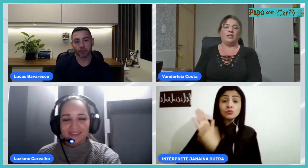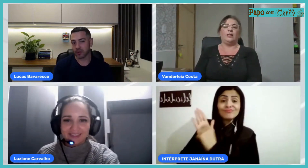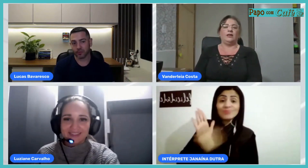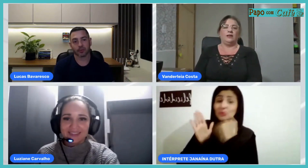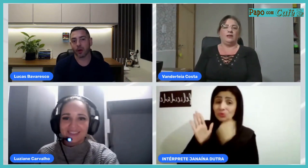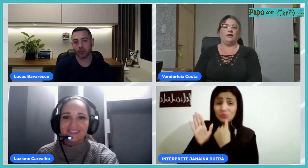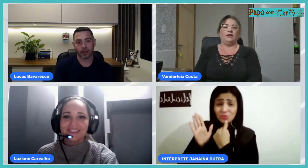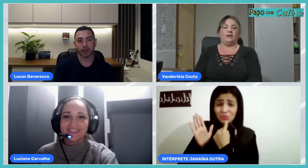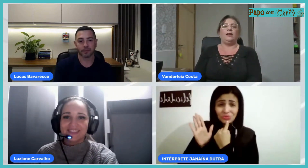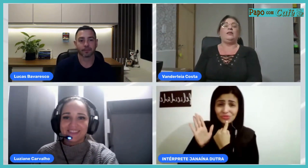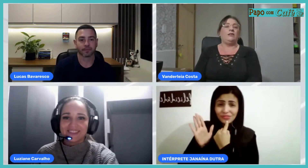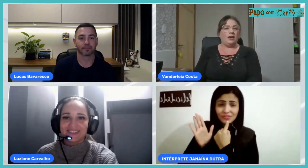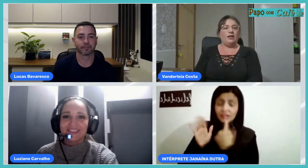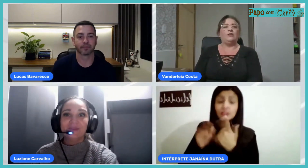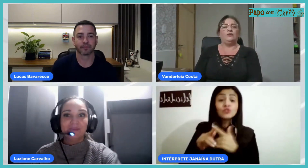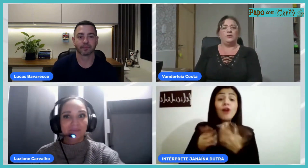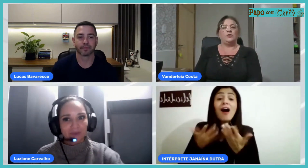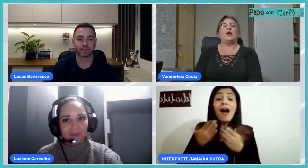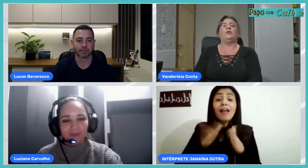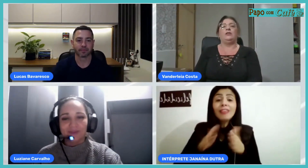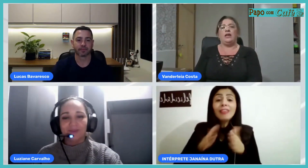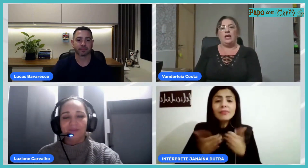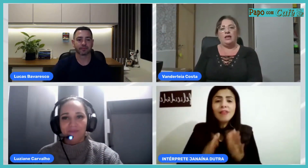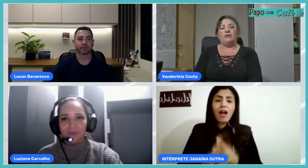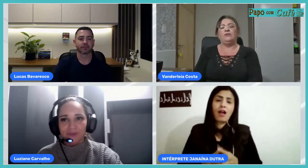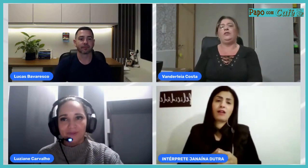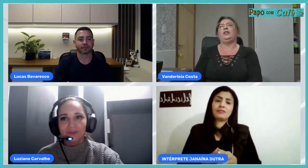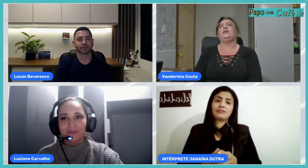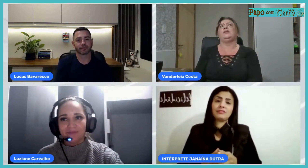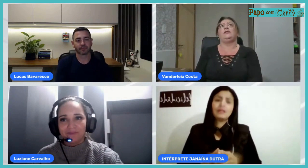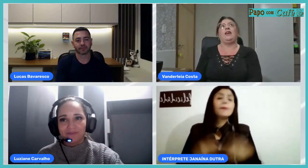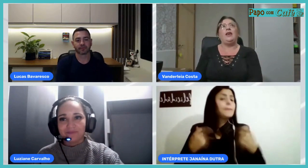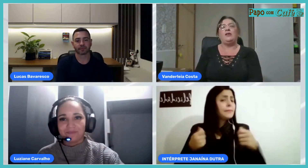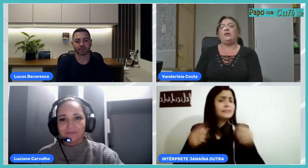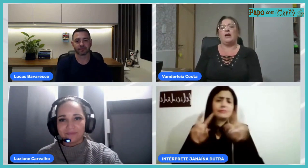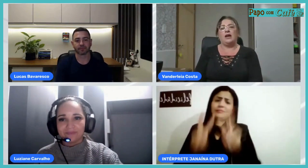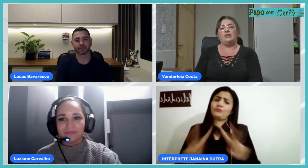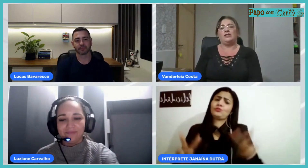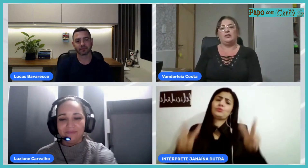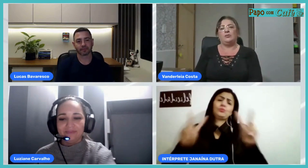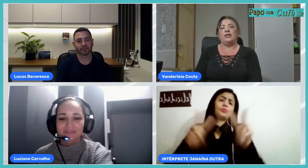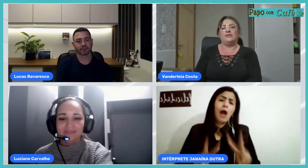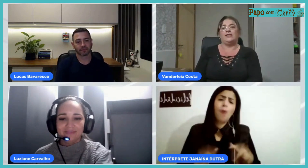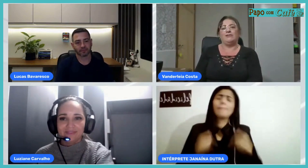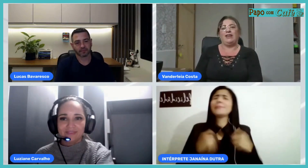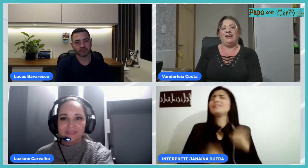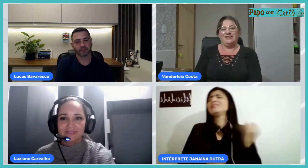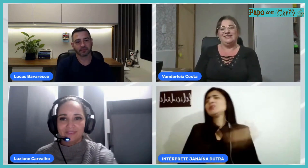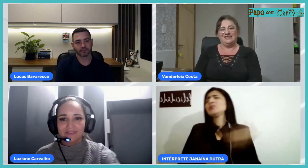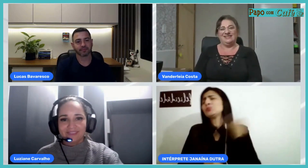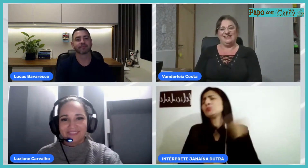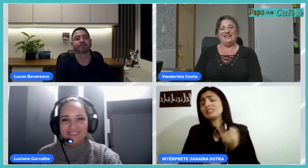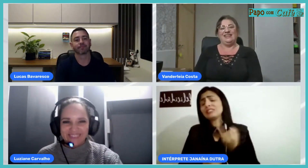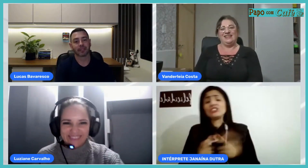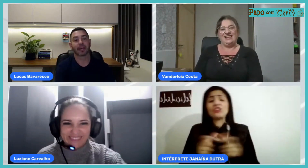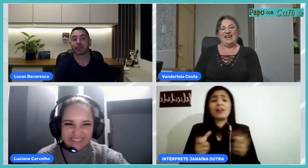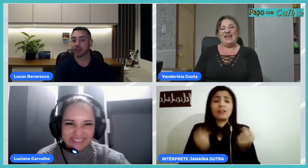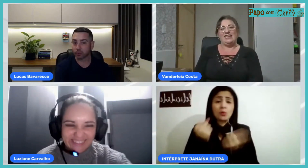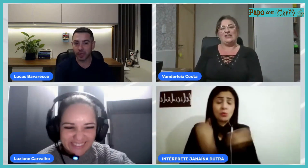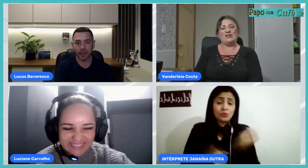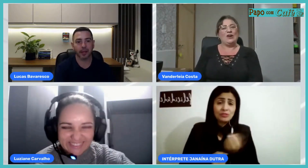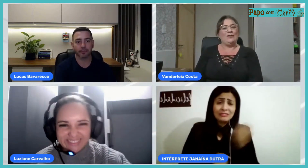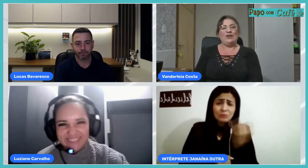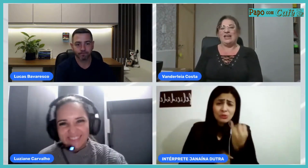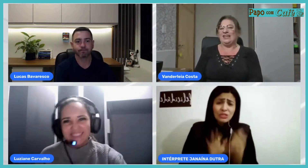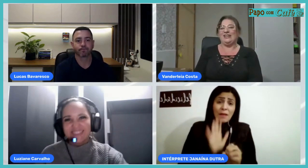ajuda muito esse visual, né? E tenham o visual, tenham vídeos e tenham imagens, porque às vezes não tem. Às